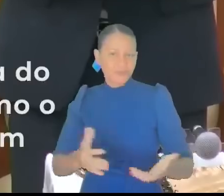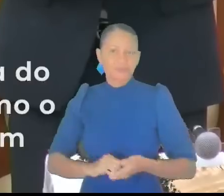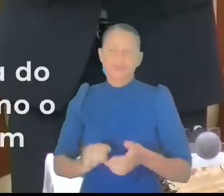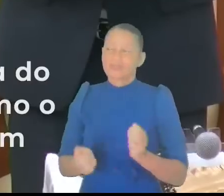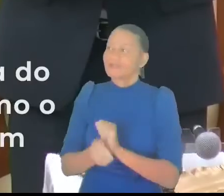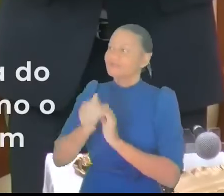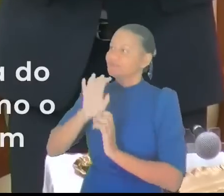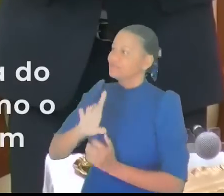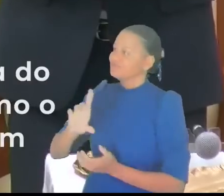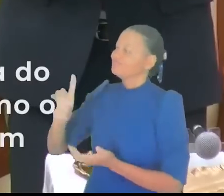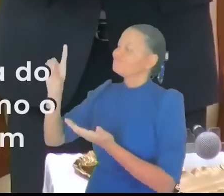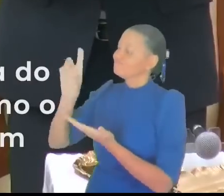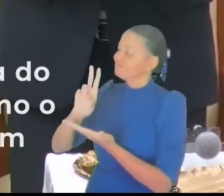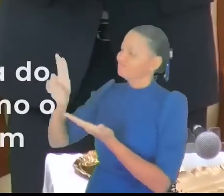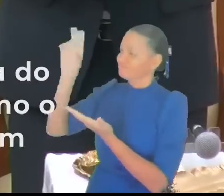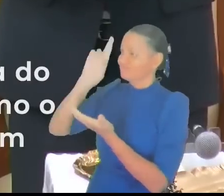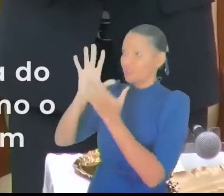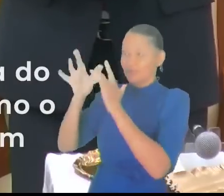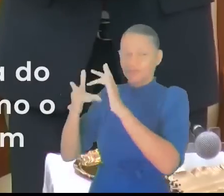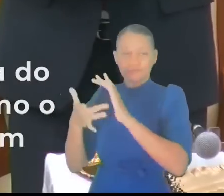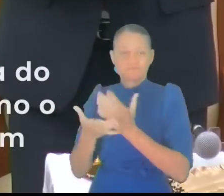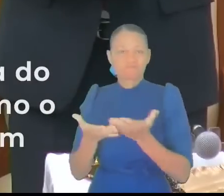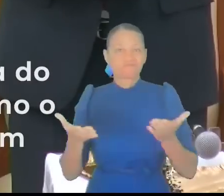Glória ao nome de Jesus.